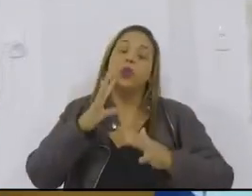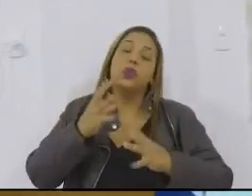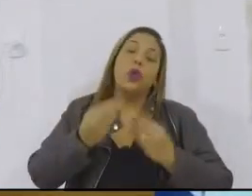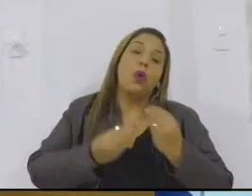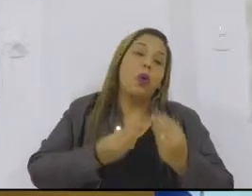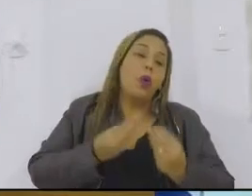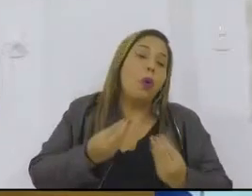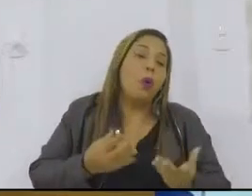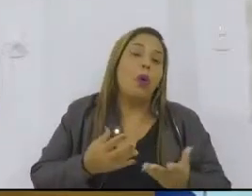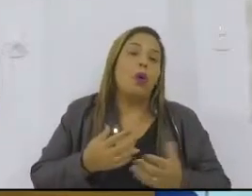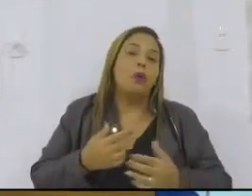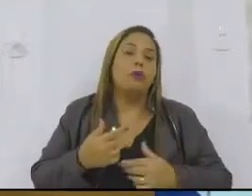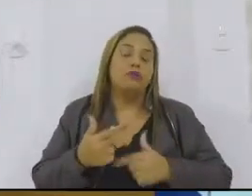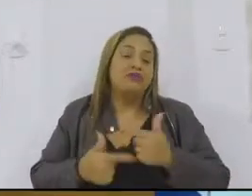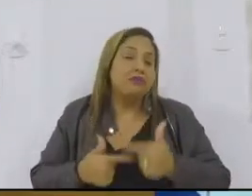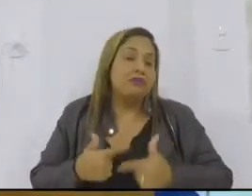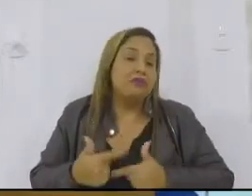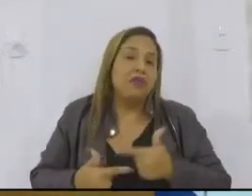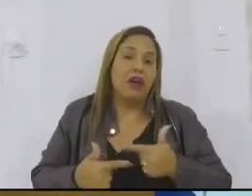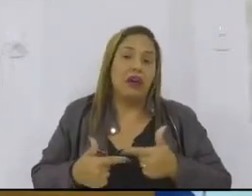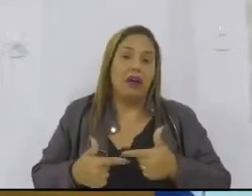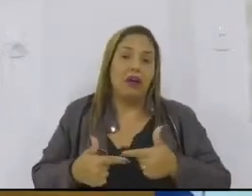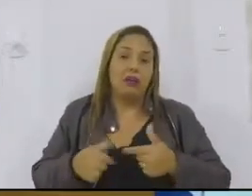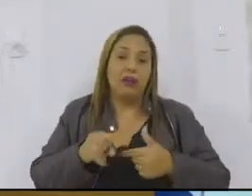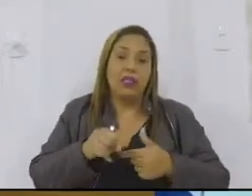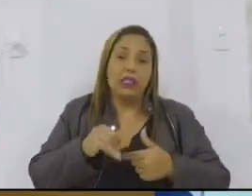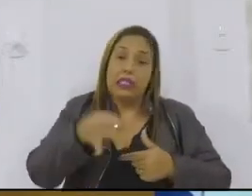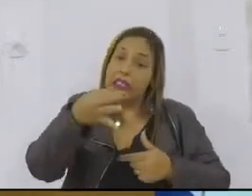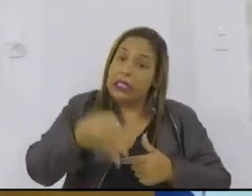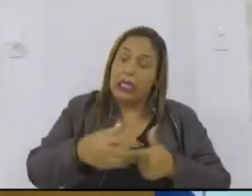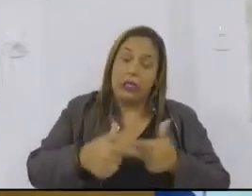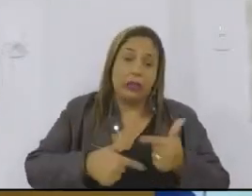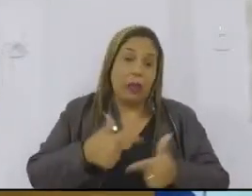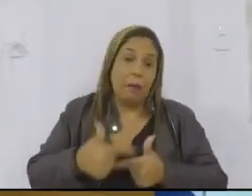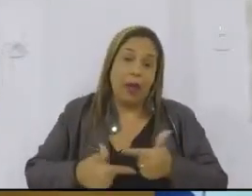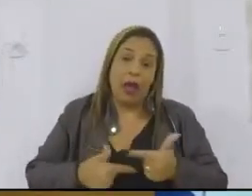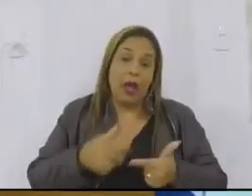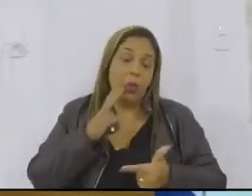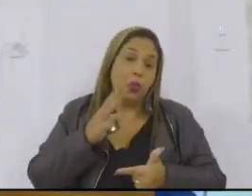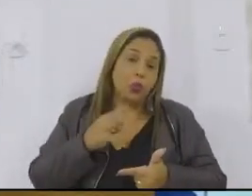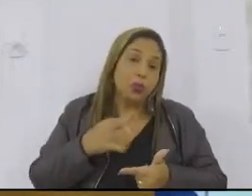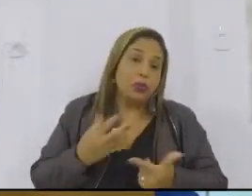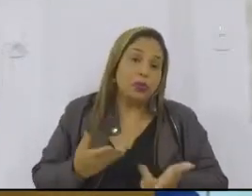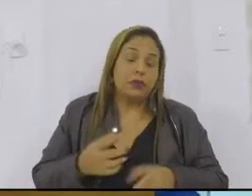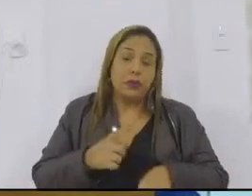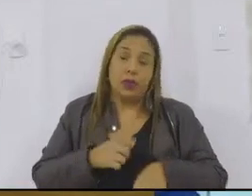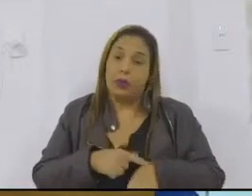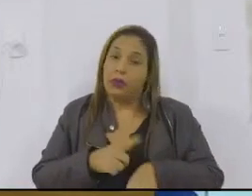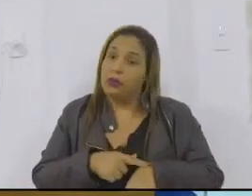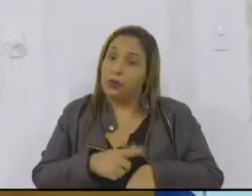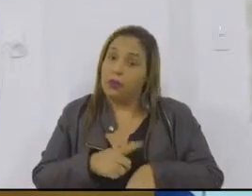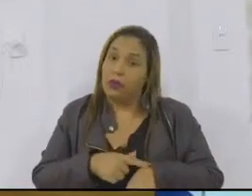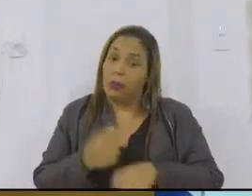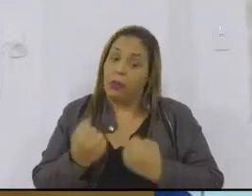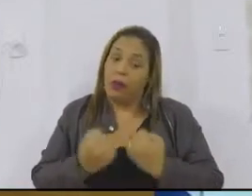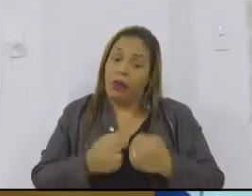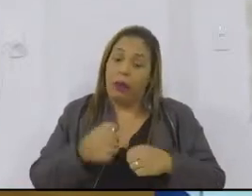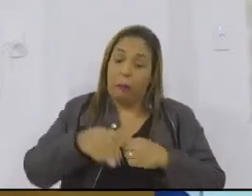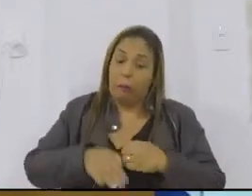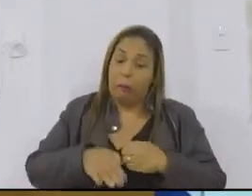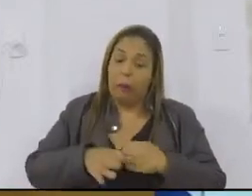ali, não houve uma compactação adequada. Com o tempo, com o peso dos veículos, cedeu